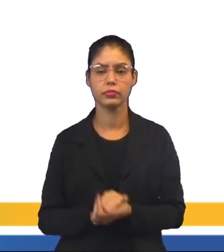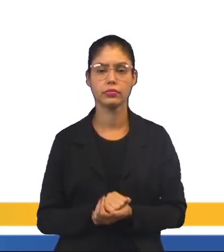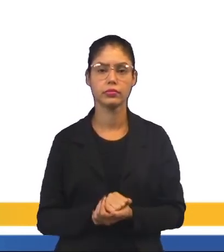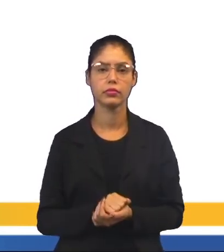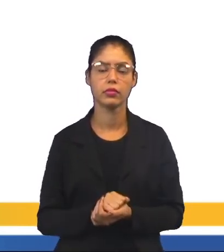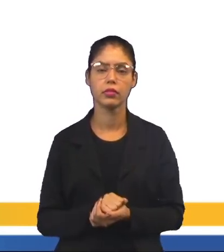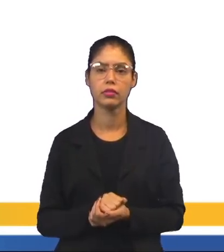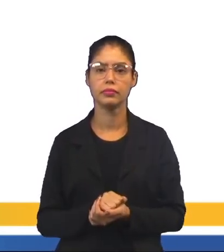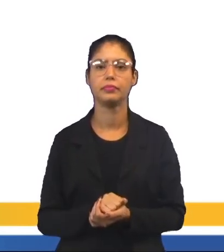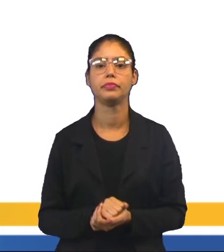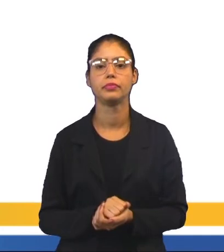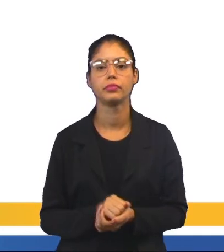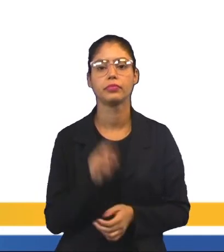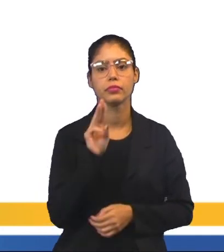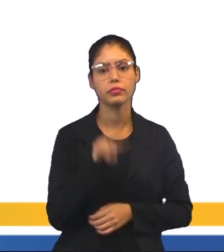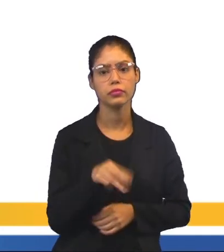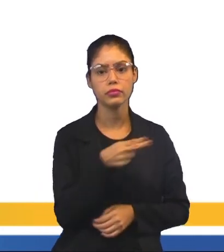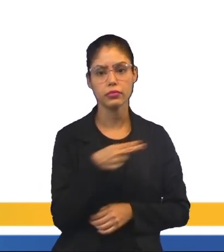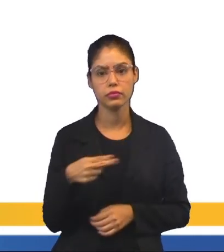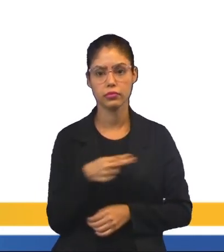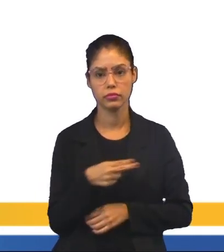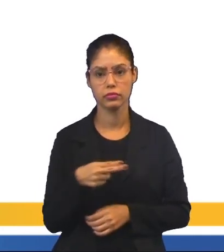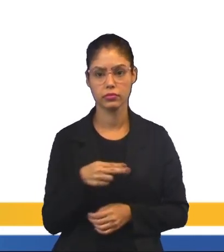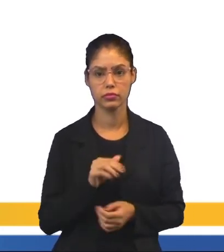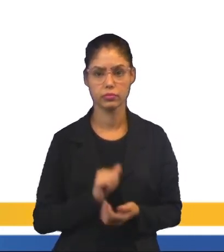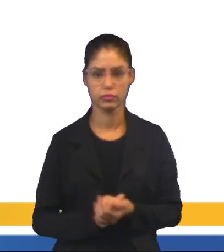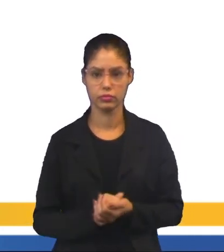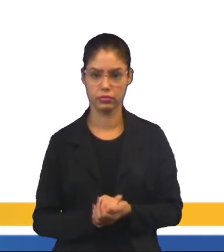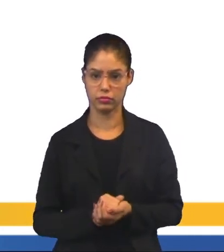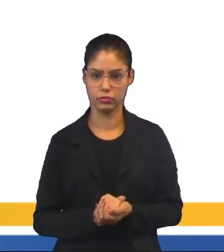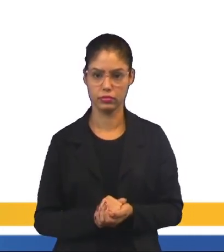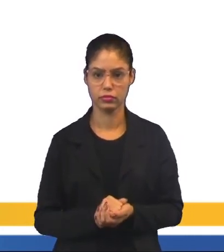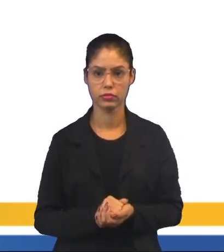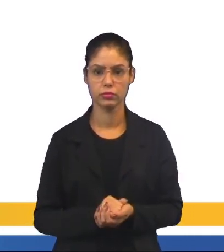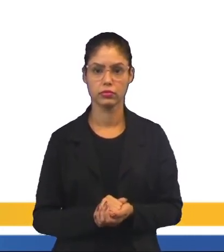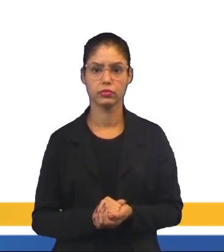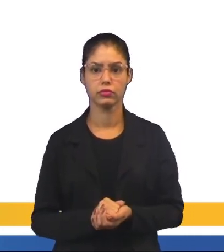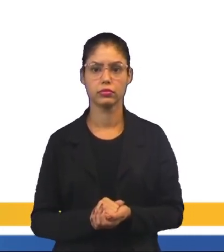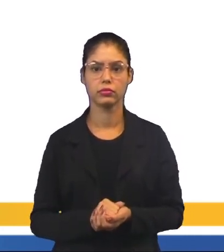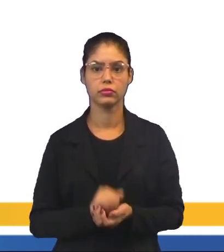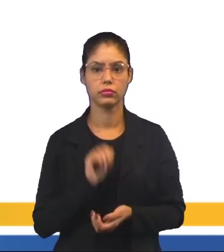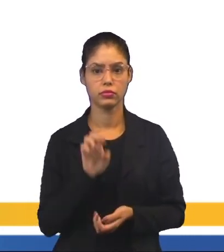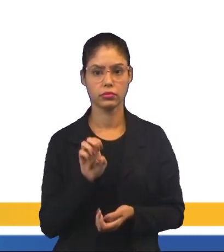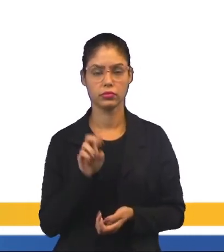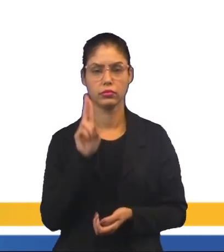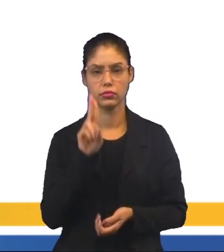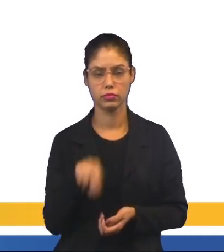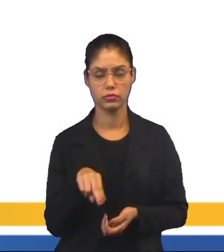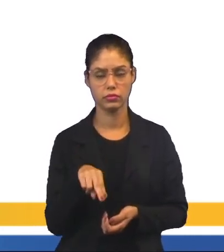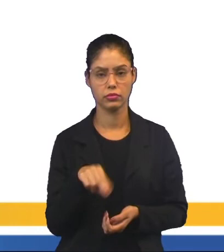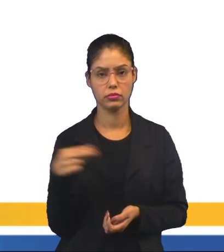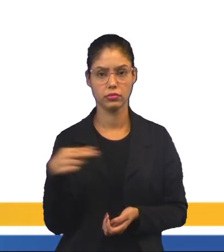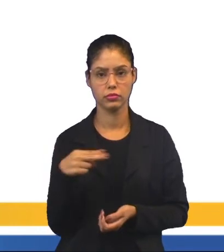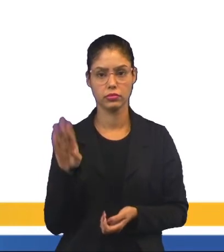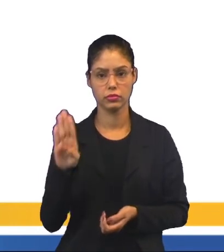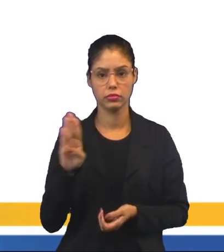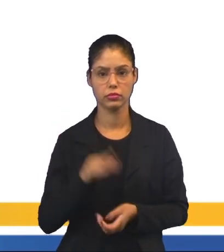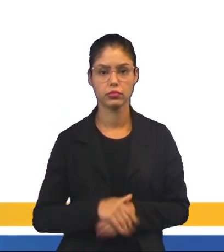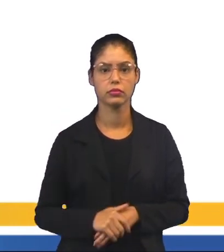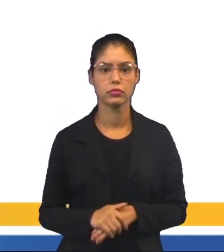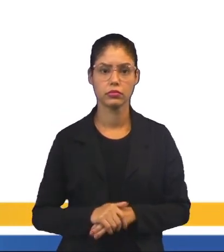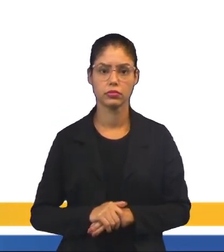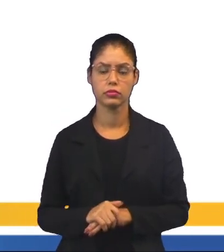a equivale a m, que é igual a e, n igual a